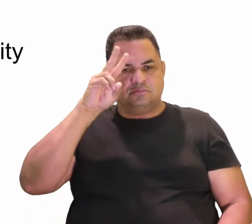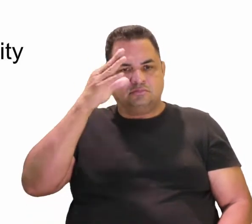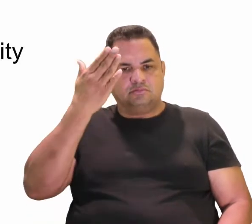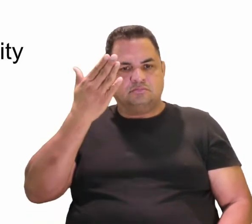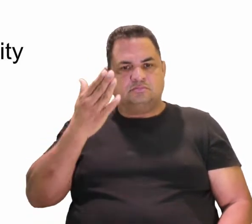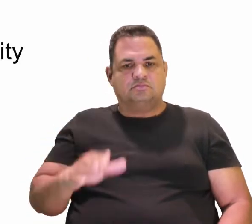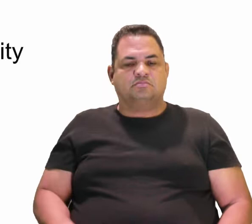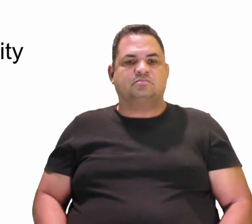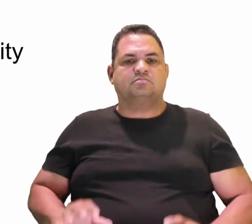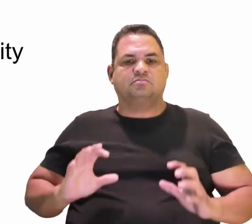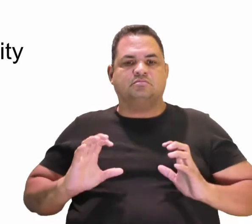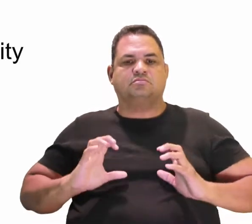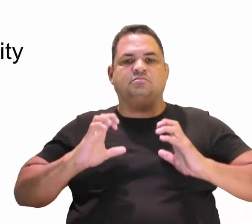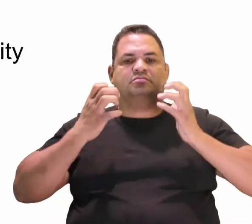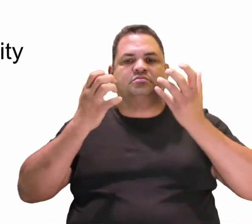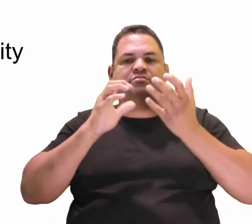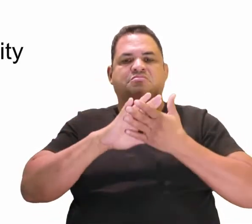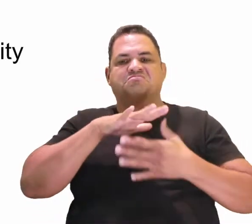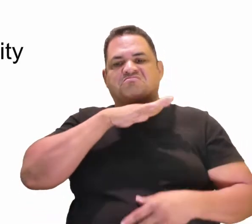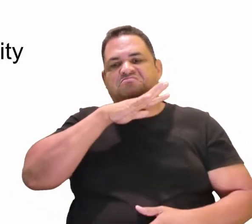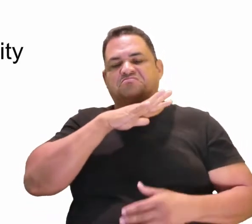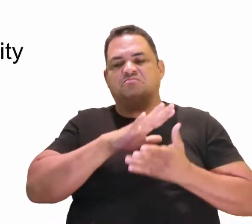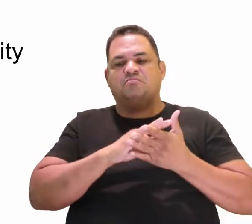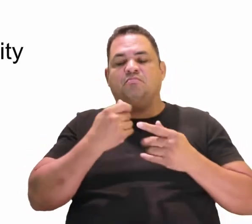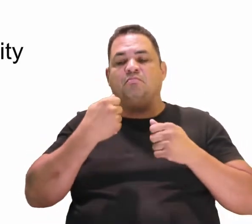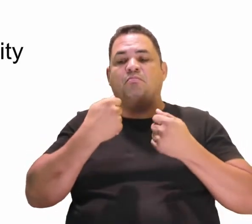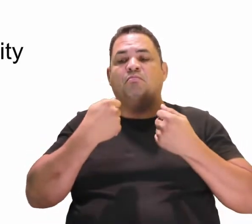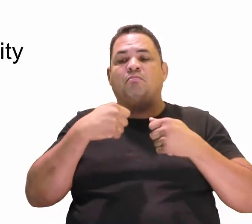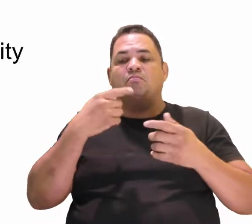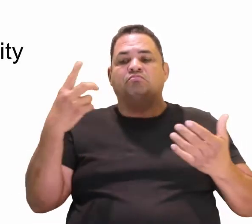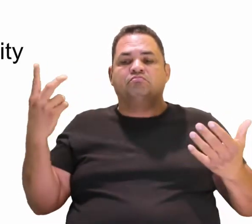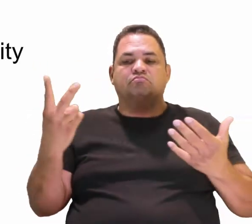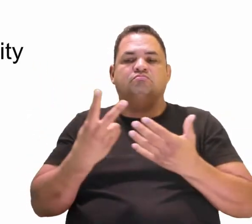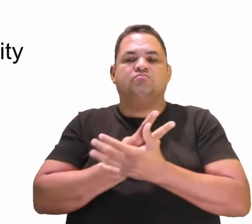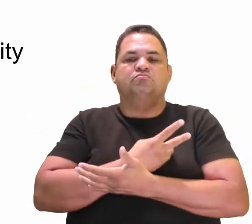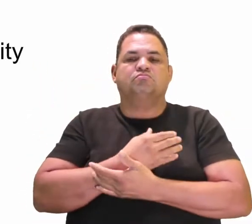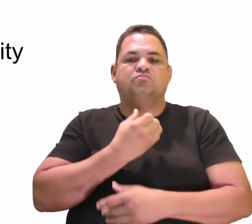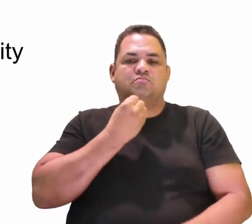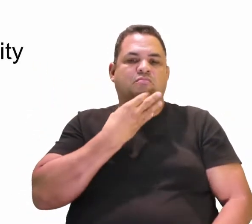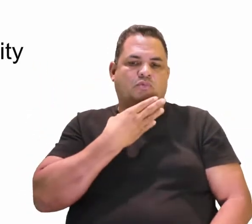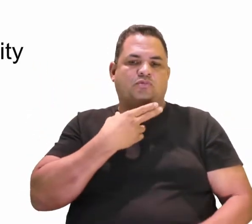que eventos ruins podem nos levar, né, a coisas boas.